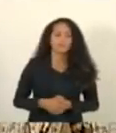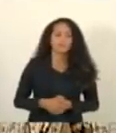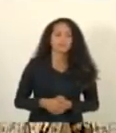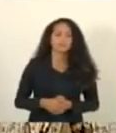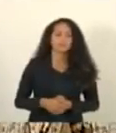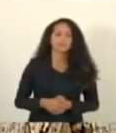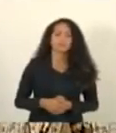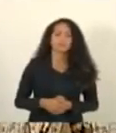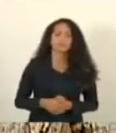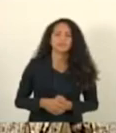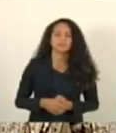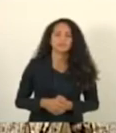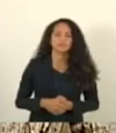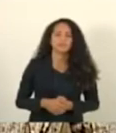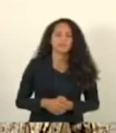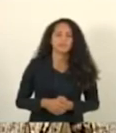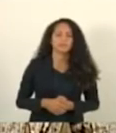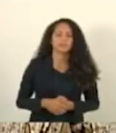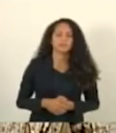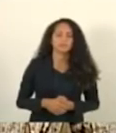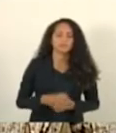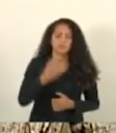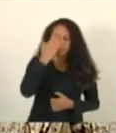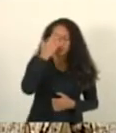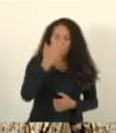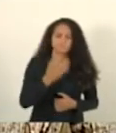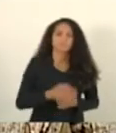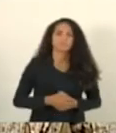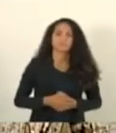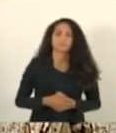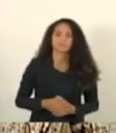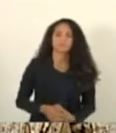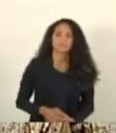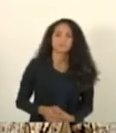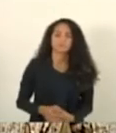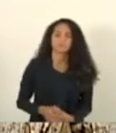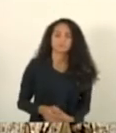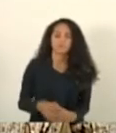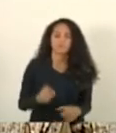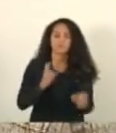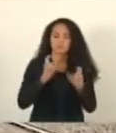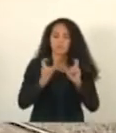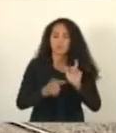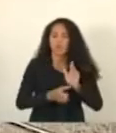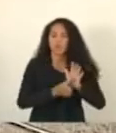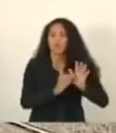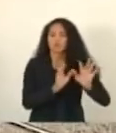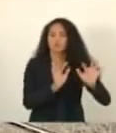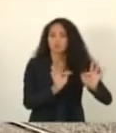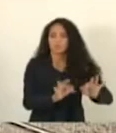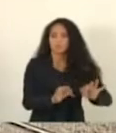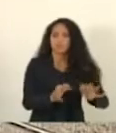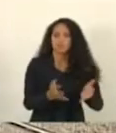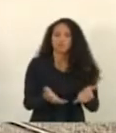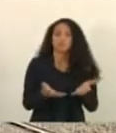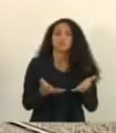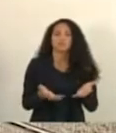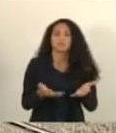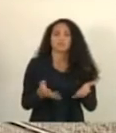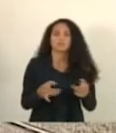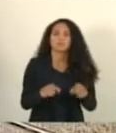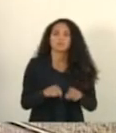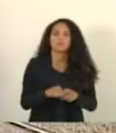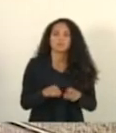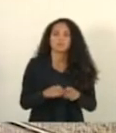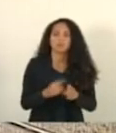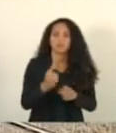Obrigado, deputado Luiz Durão. Antes de encerrar a sessão, eu gostaria de fazer